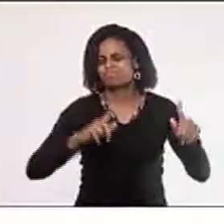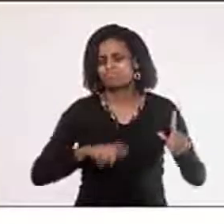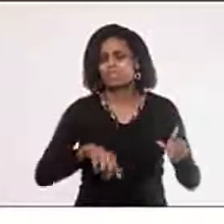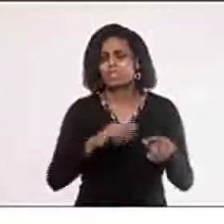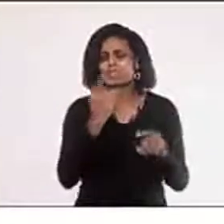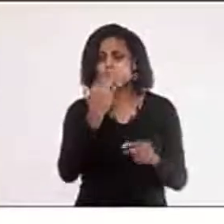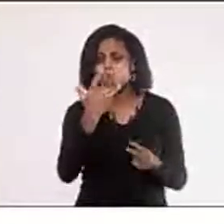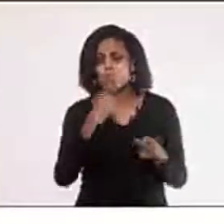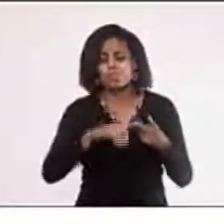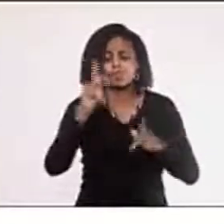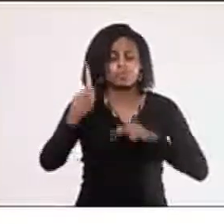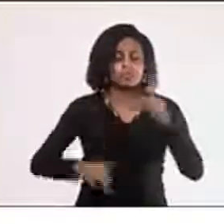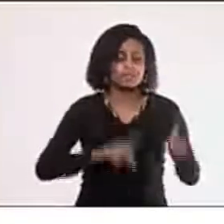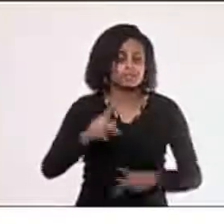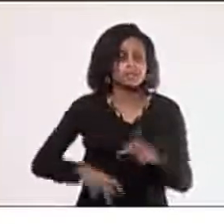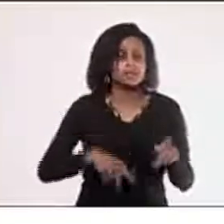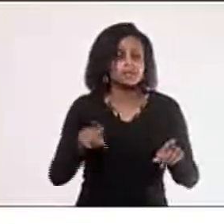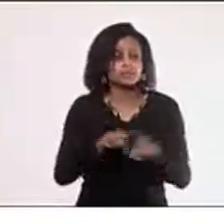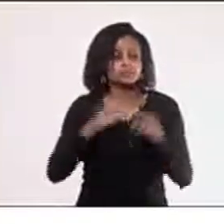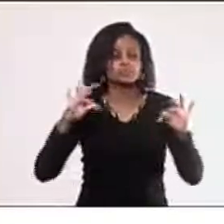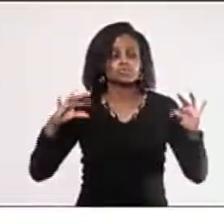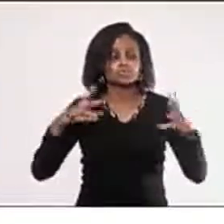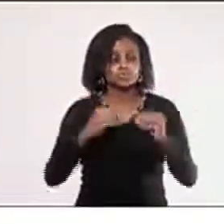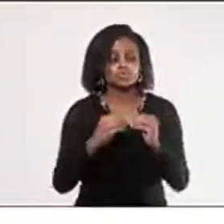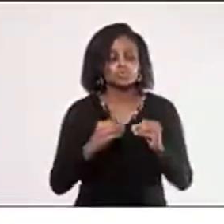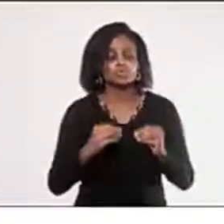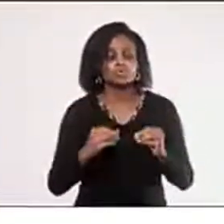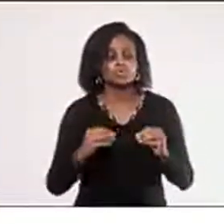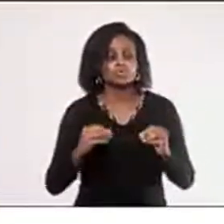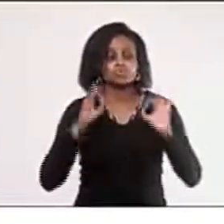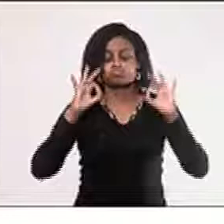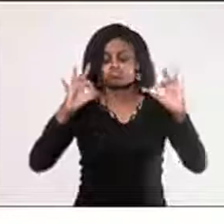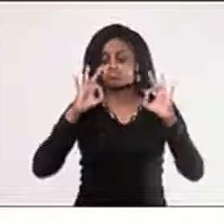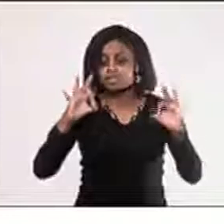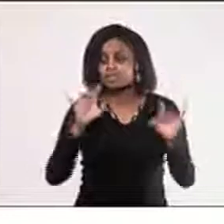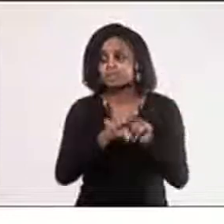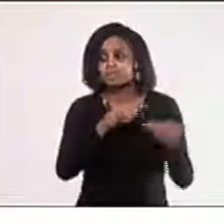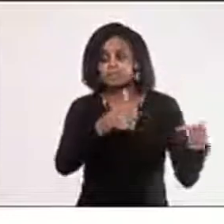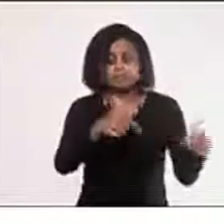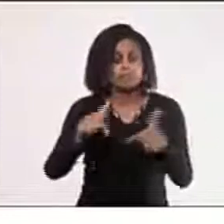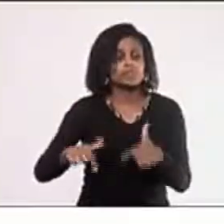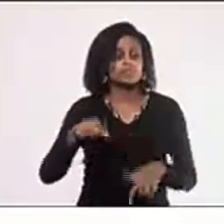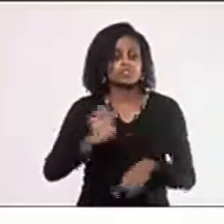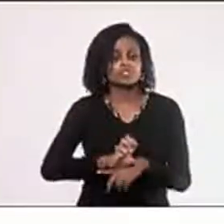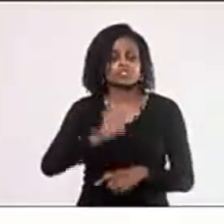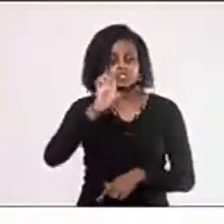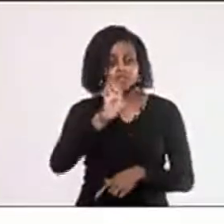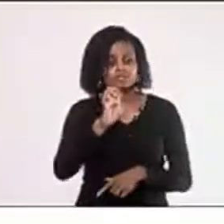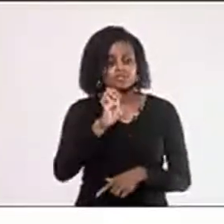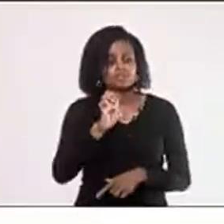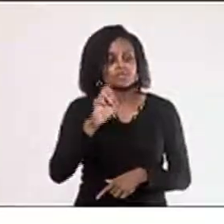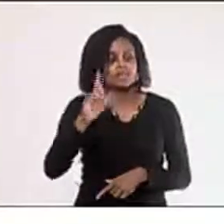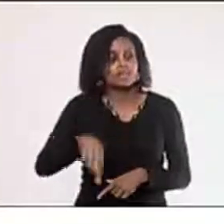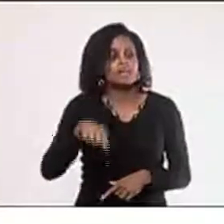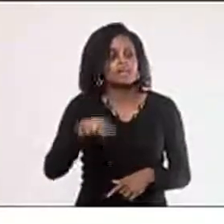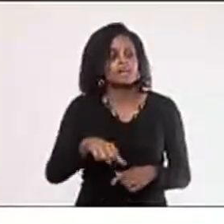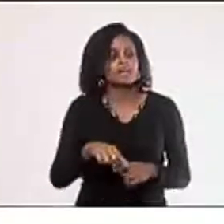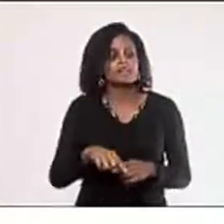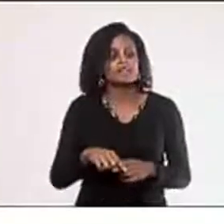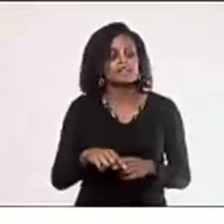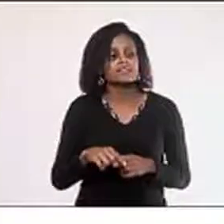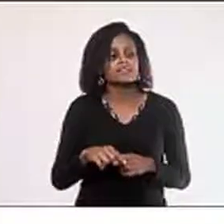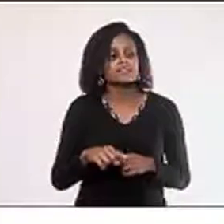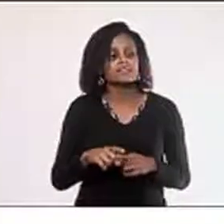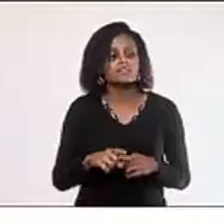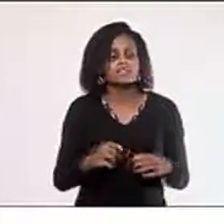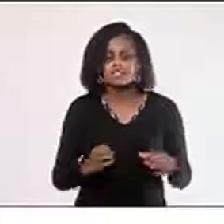com a população, ousou ser de excelência com os trabalhadores desse Estado. É essa a gênese da